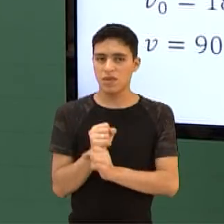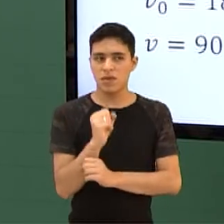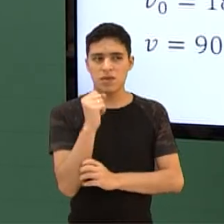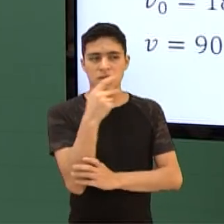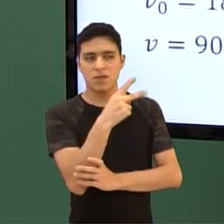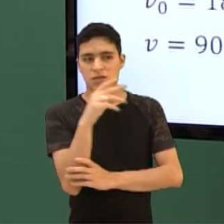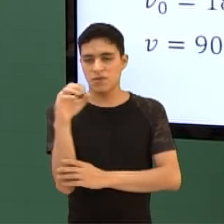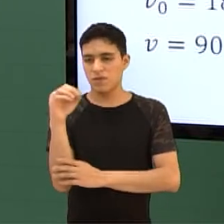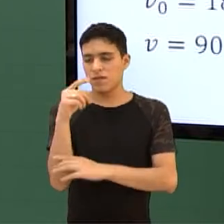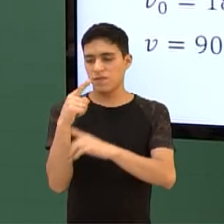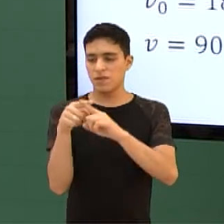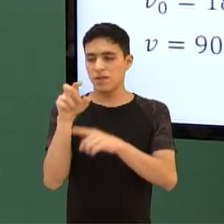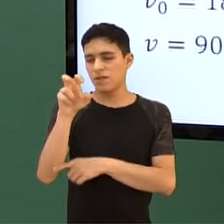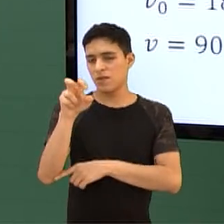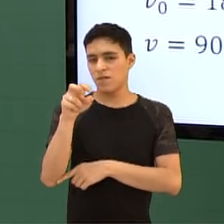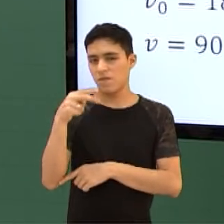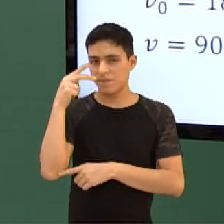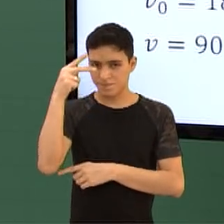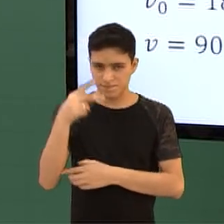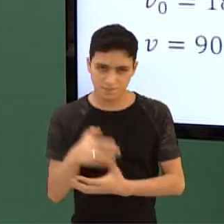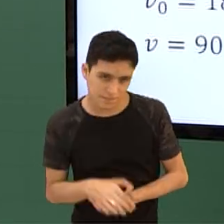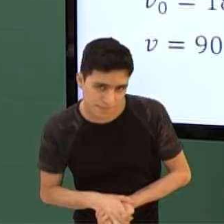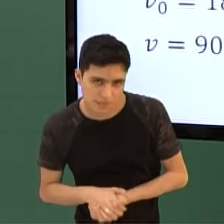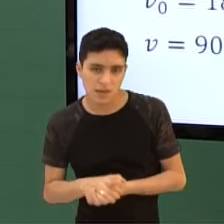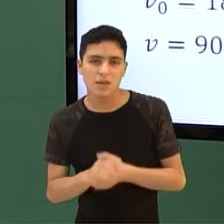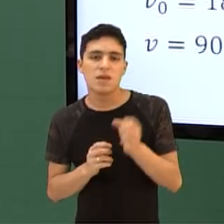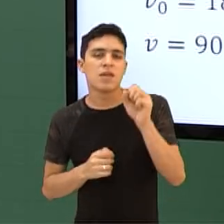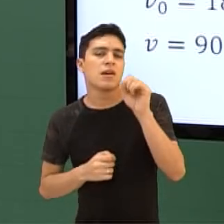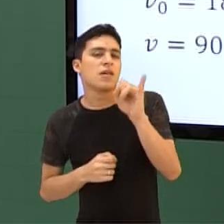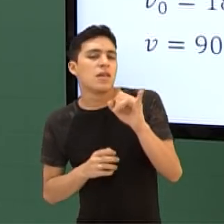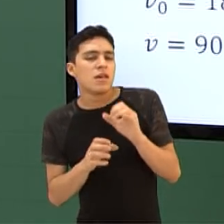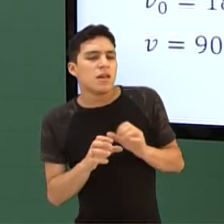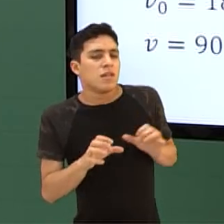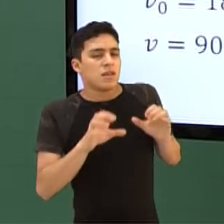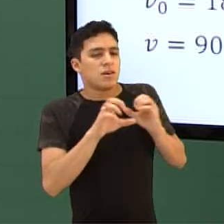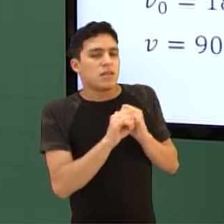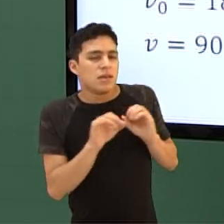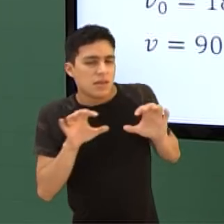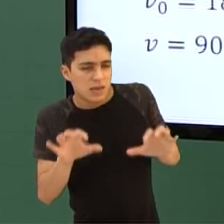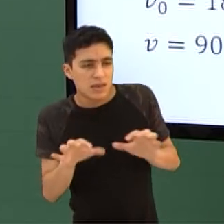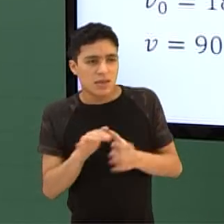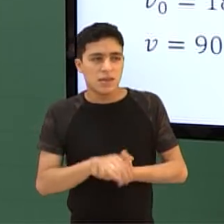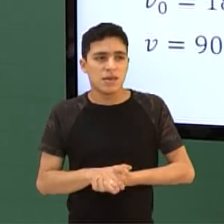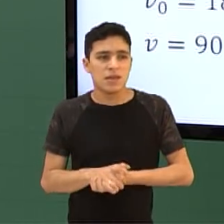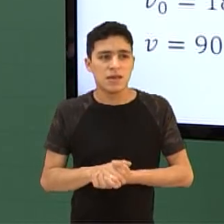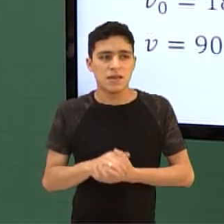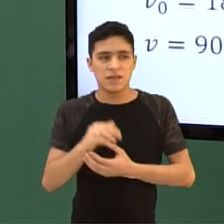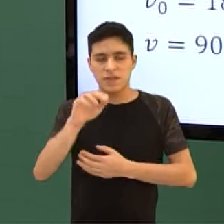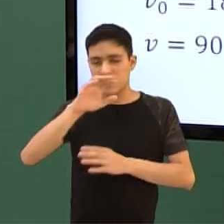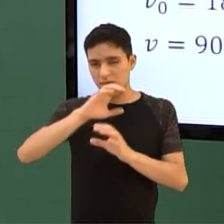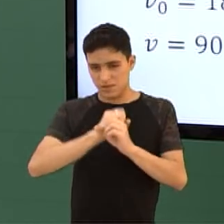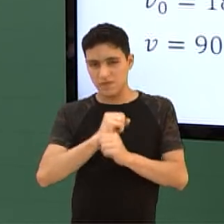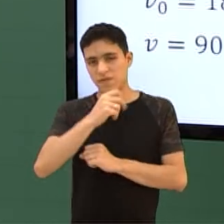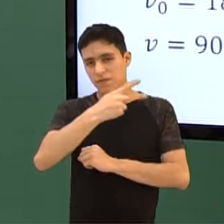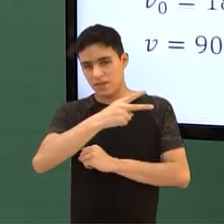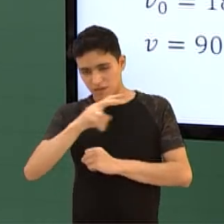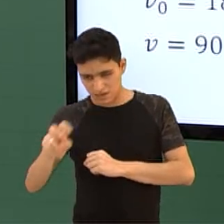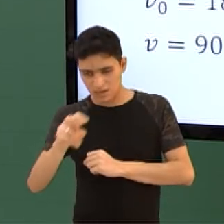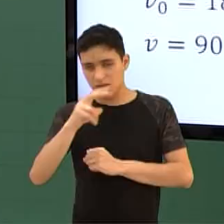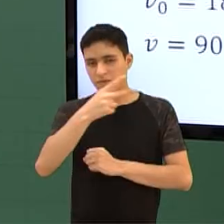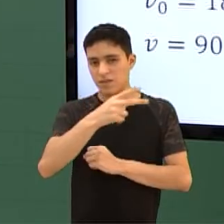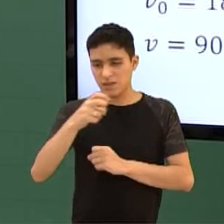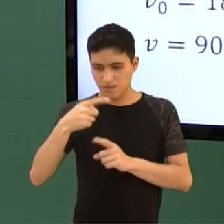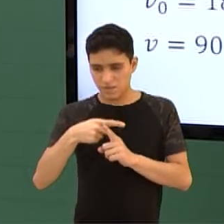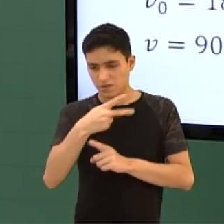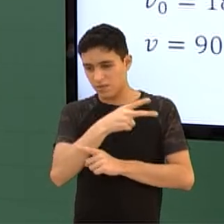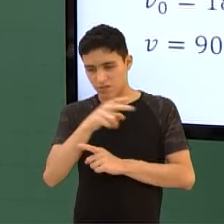200 vezes 5 ao quadrado. Certo? Se você fizer essa operaçãozinha aqui, leva primeiro o 5, vai dar 25, 25 vezes